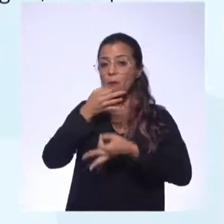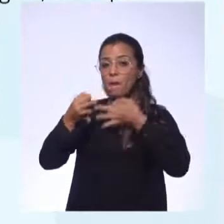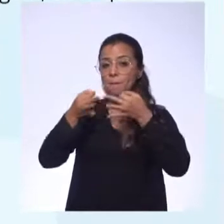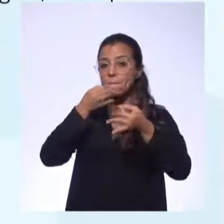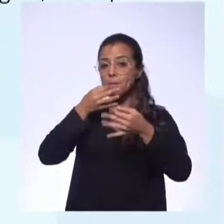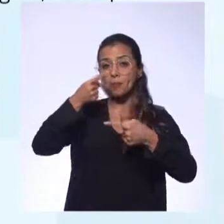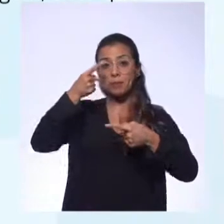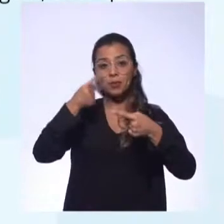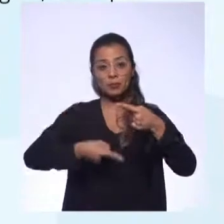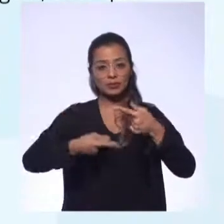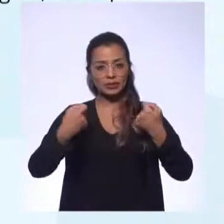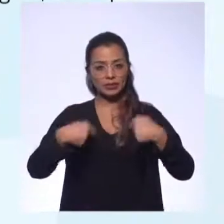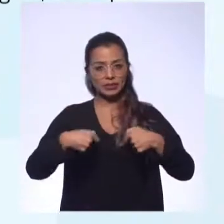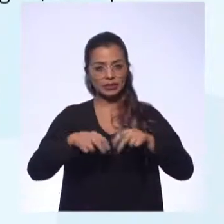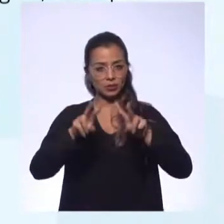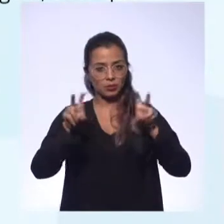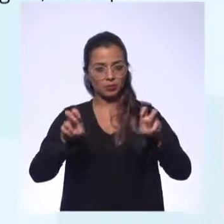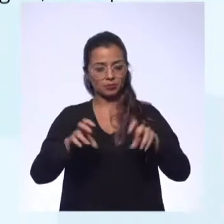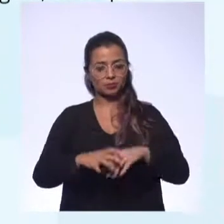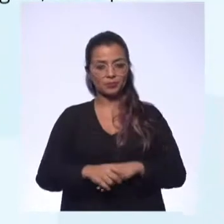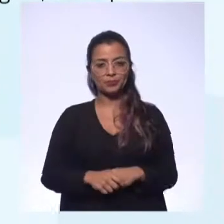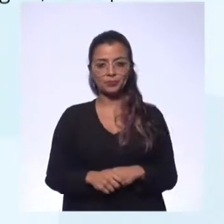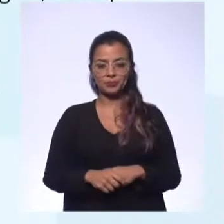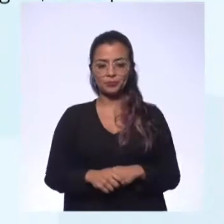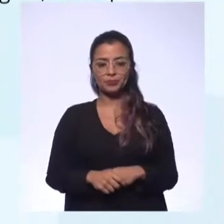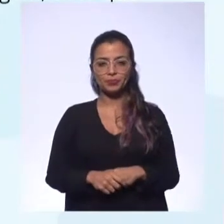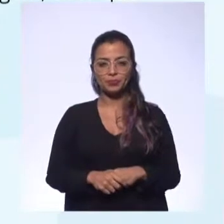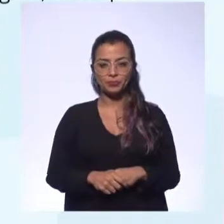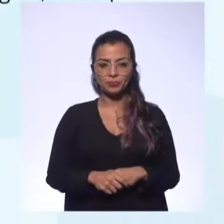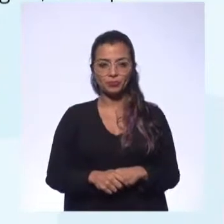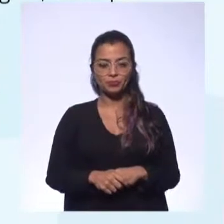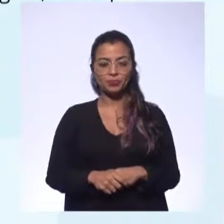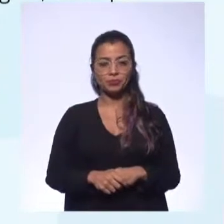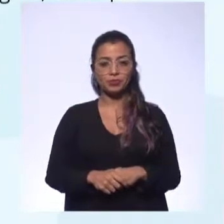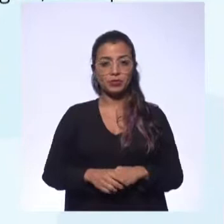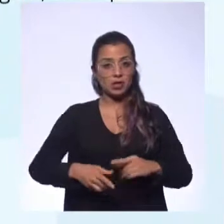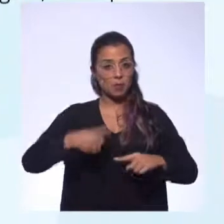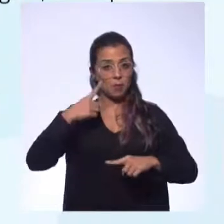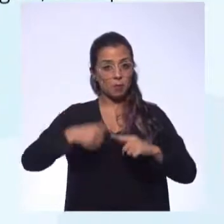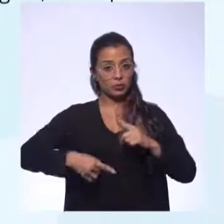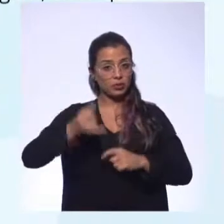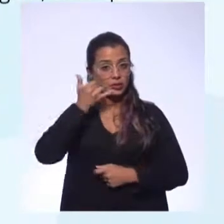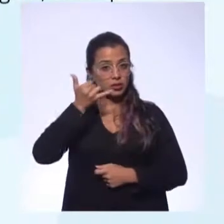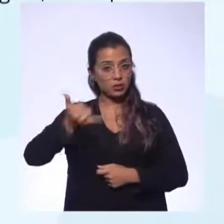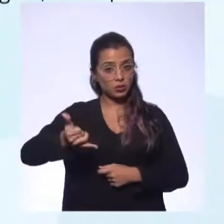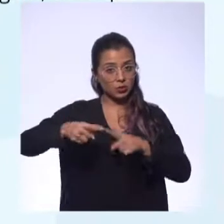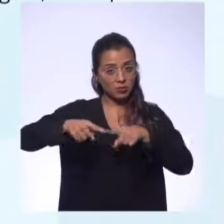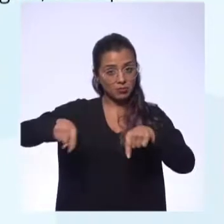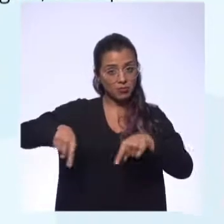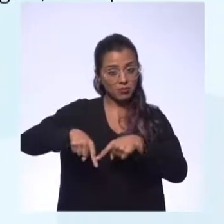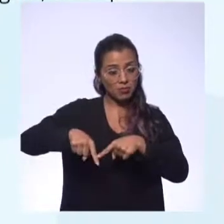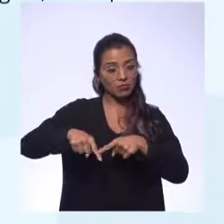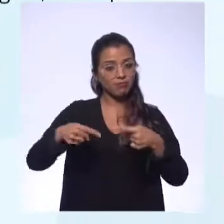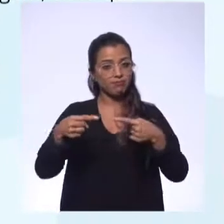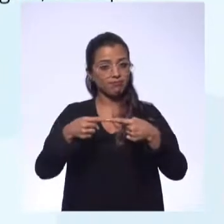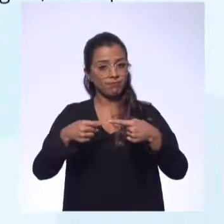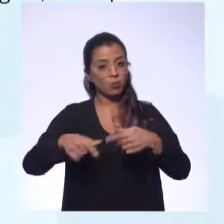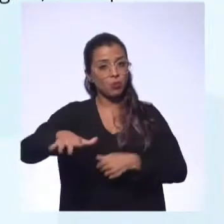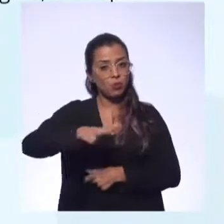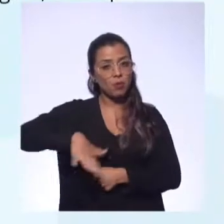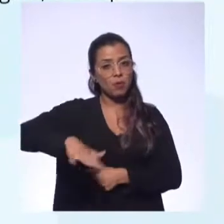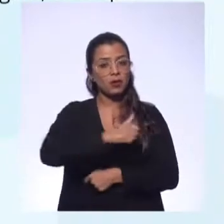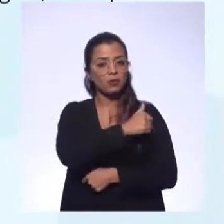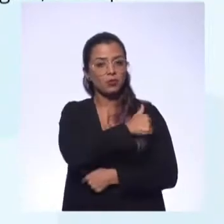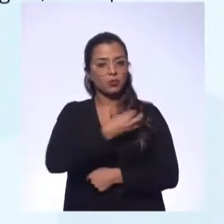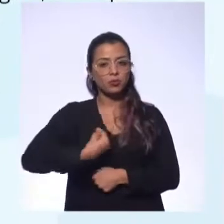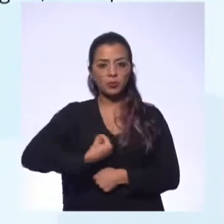proibição necessária. A proibição do seu uso em sala de aula é uma medida que se harmoniza com o ambiente em que o estudante está. A